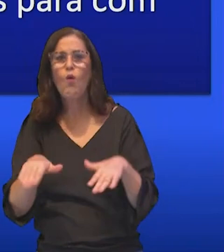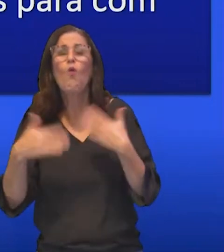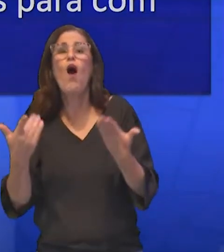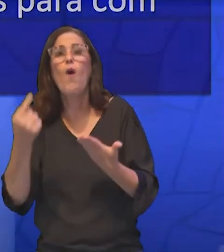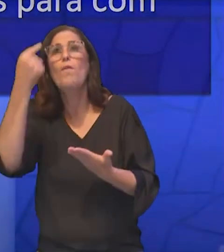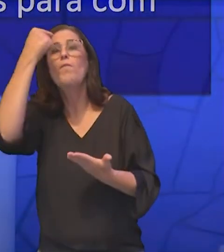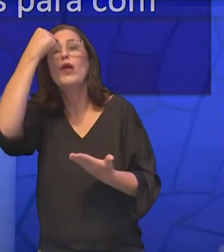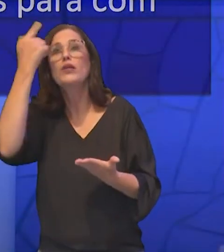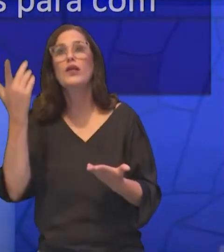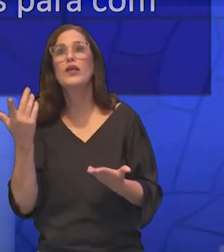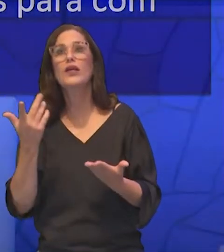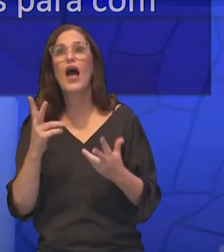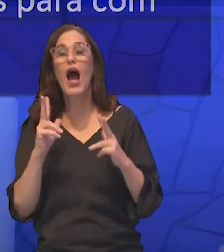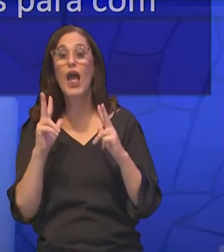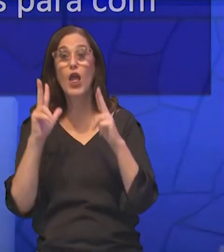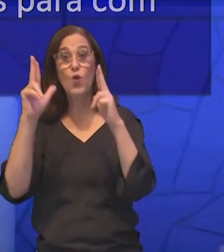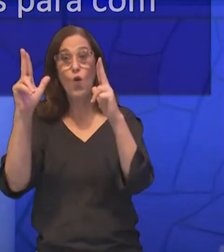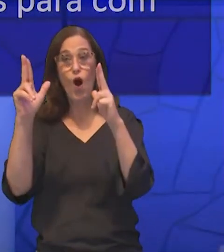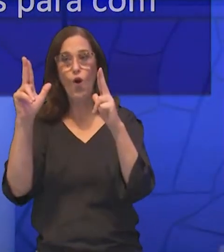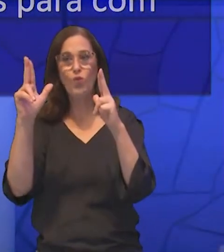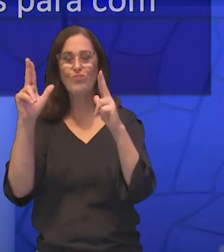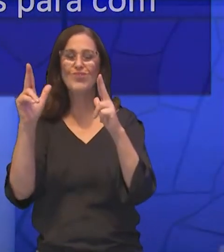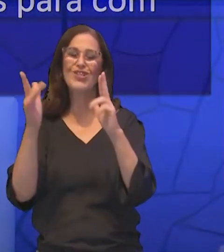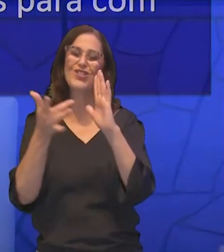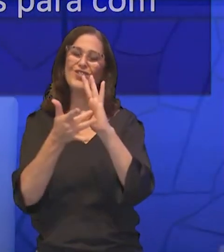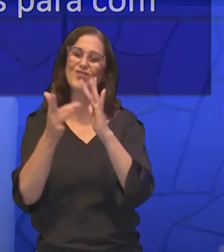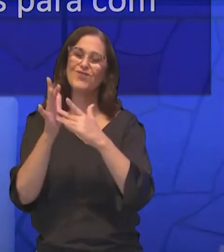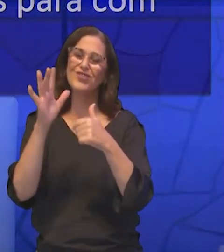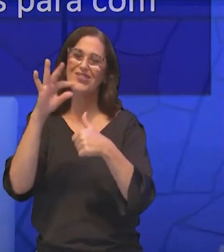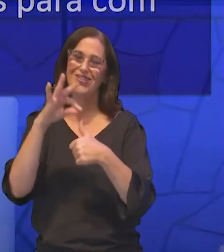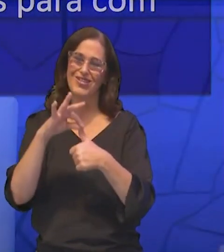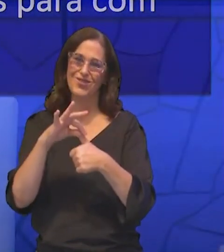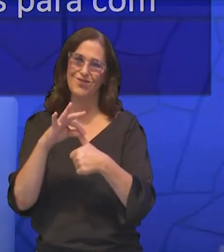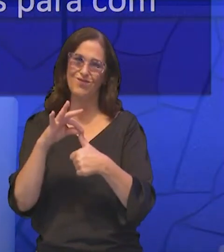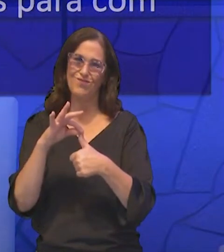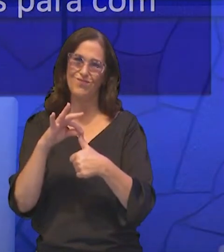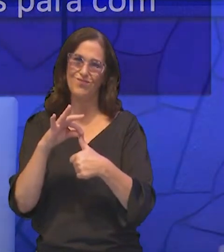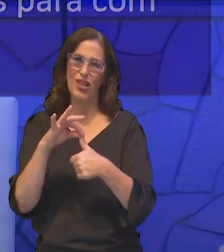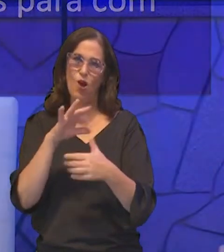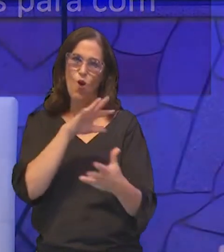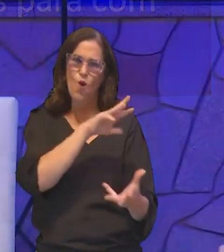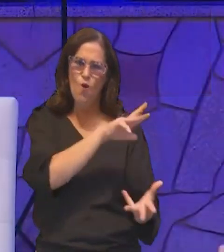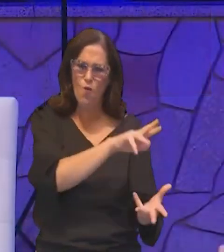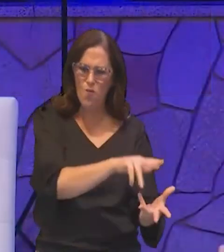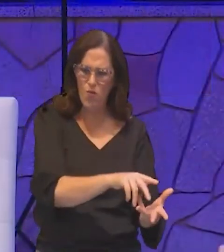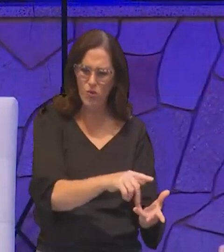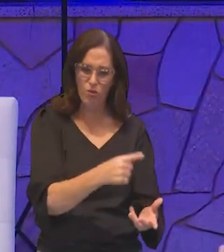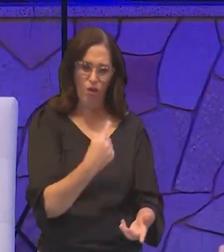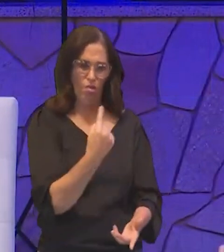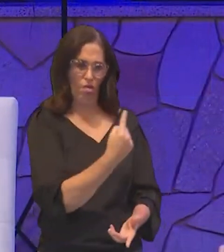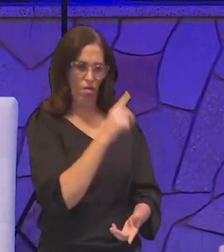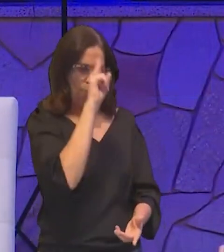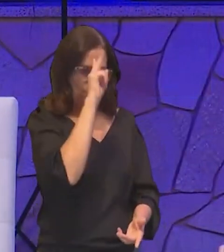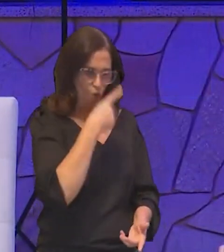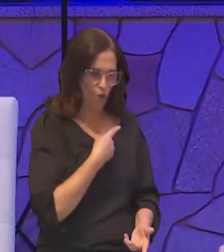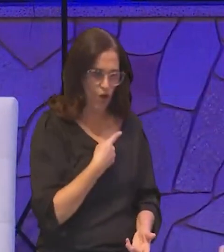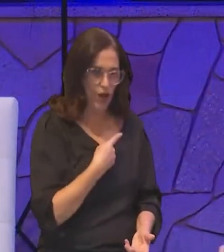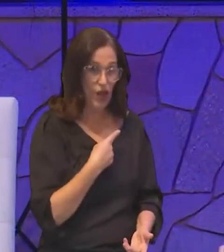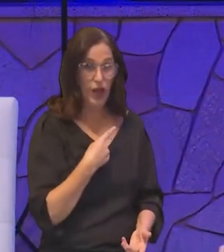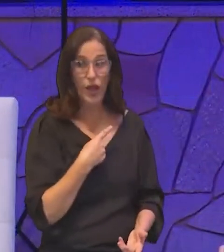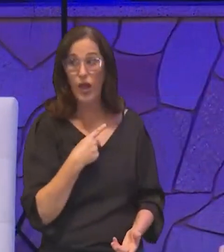pensar? Segundo Cristo Jesus. Em um mundo cada vez mais individualista, fica difícil para